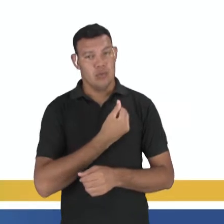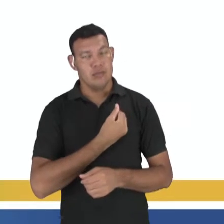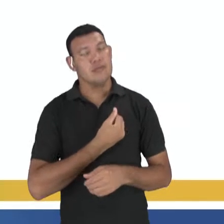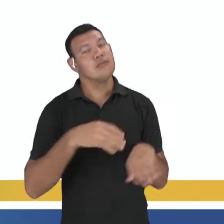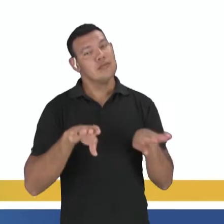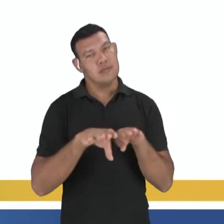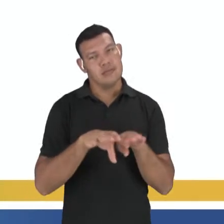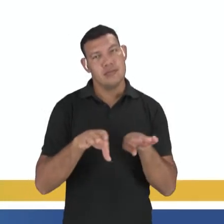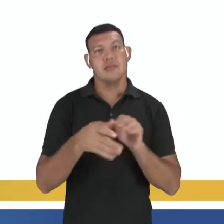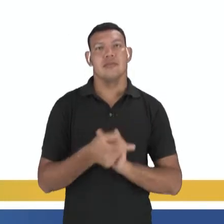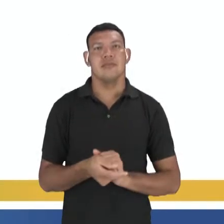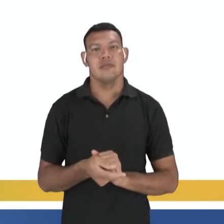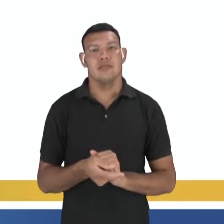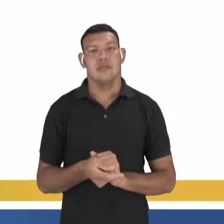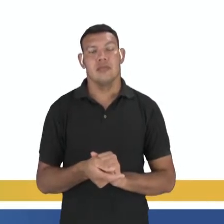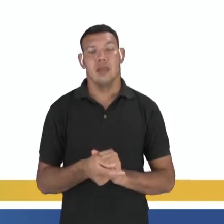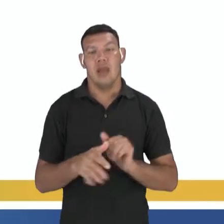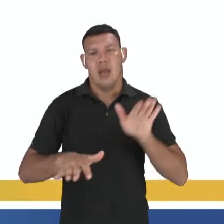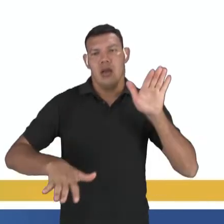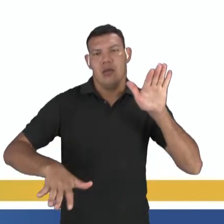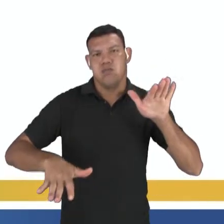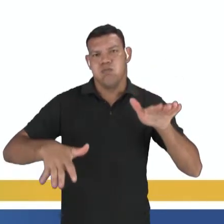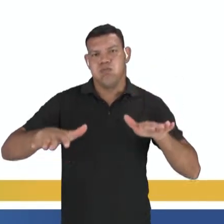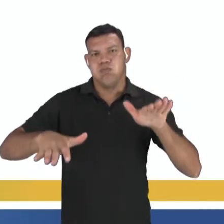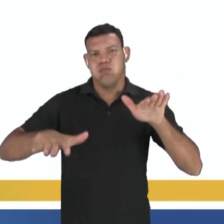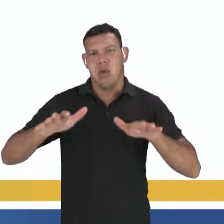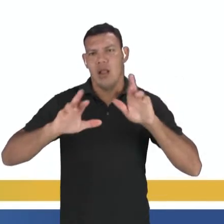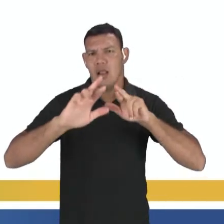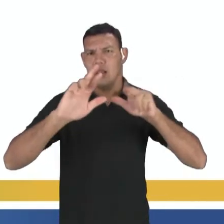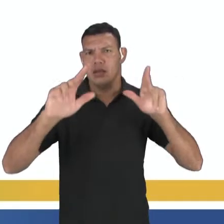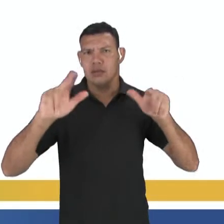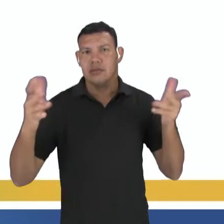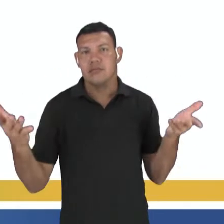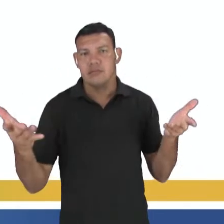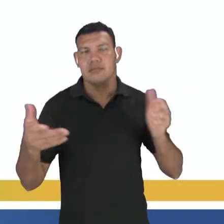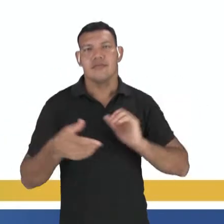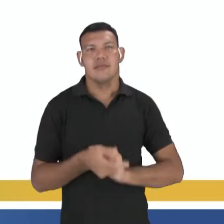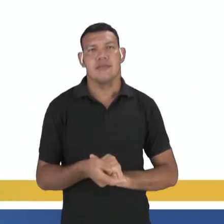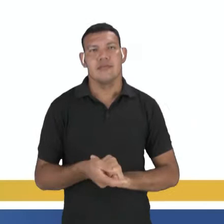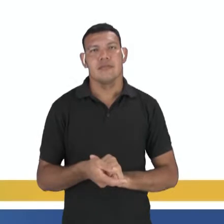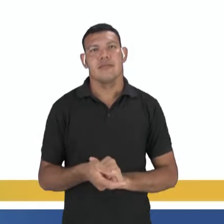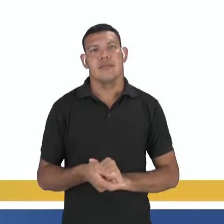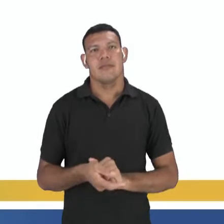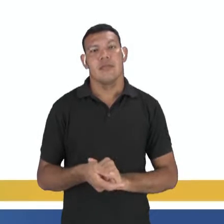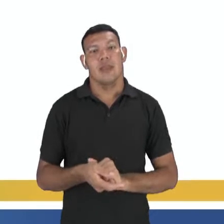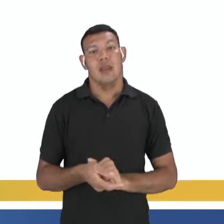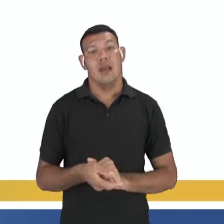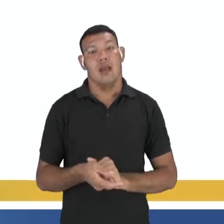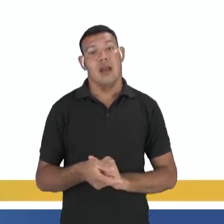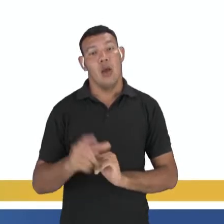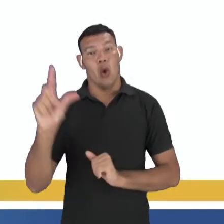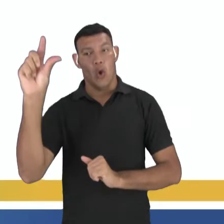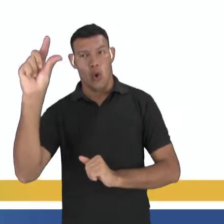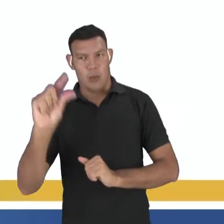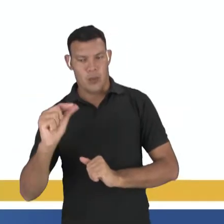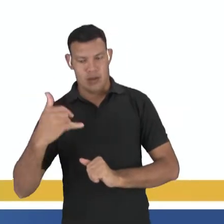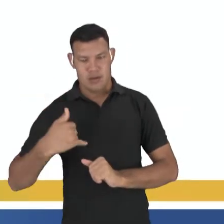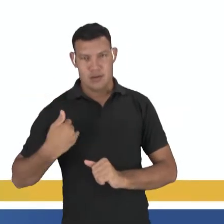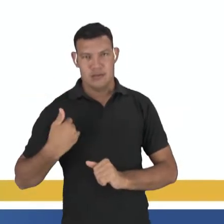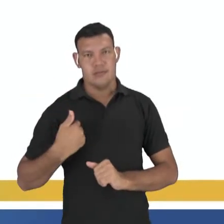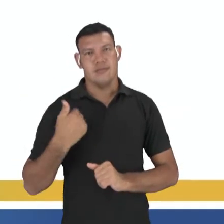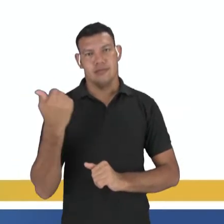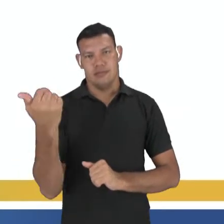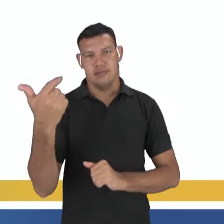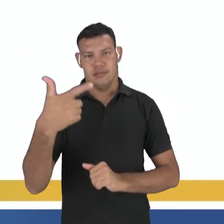observado. Então, por exemplo, qual seria a amplitude aí das idades dos jovens aí? A menor idade que você observa é